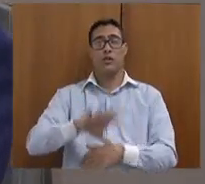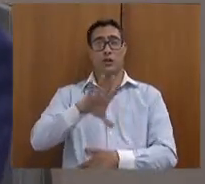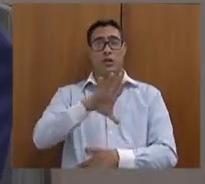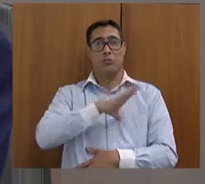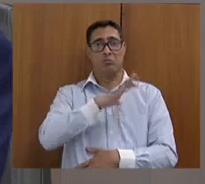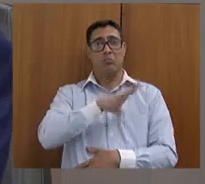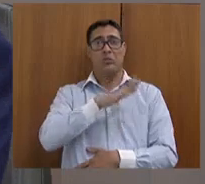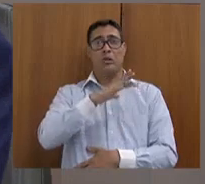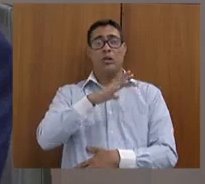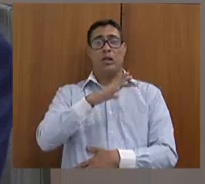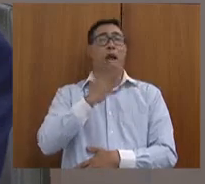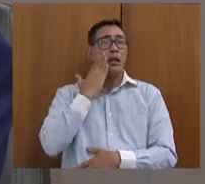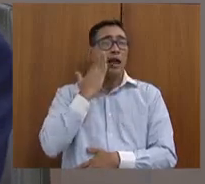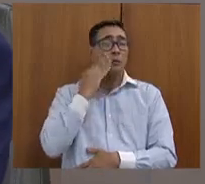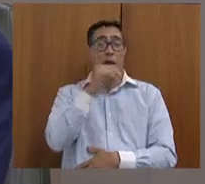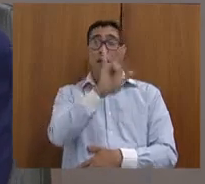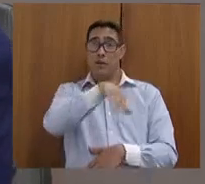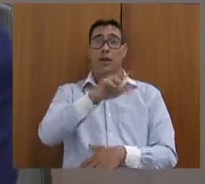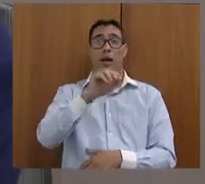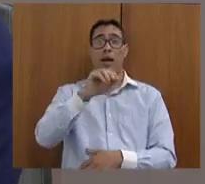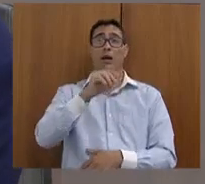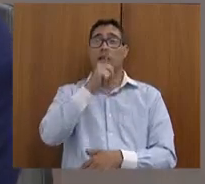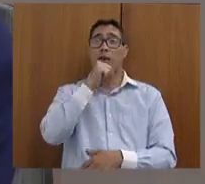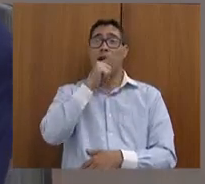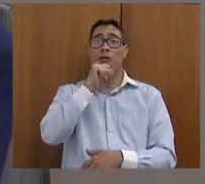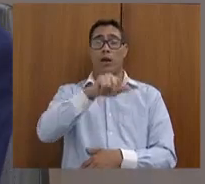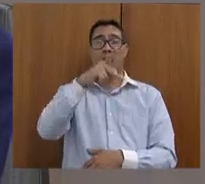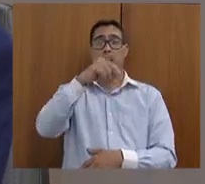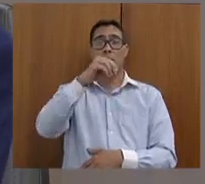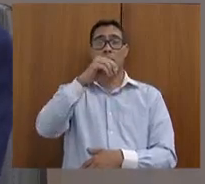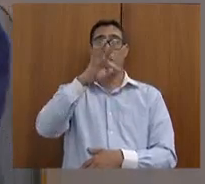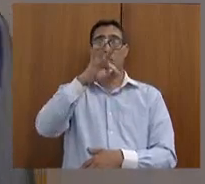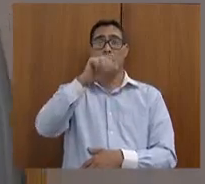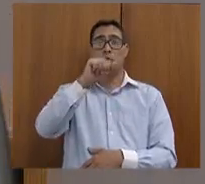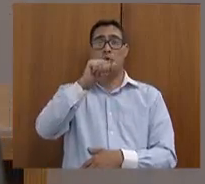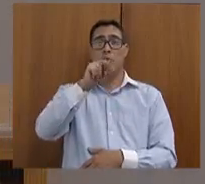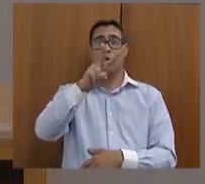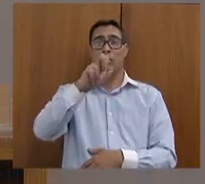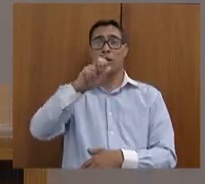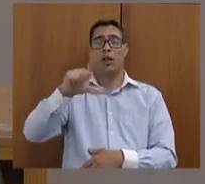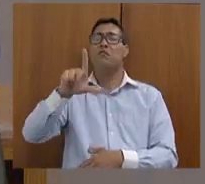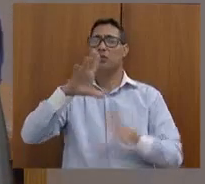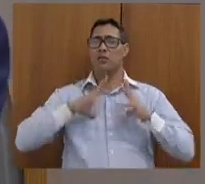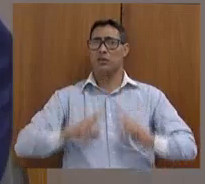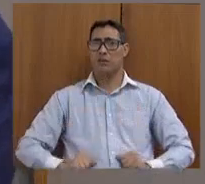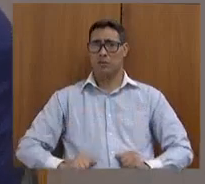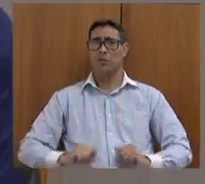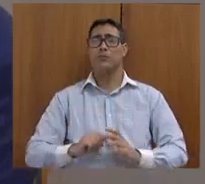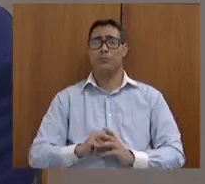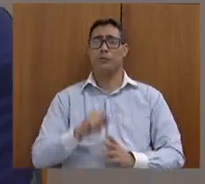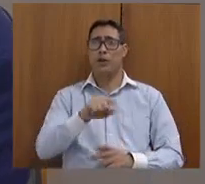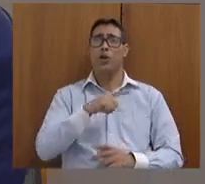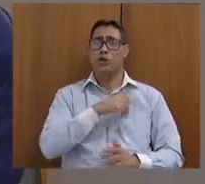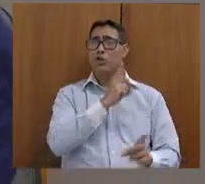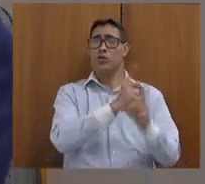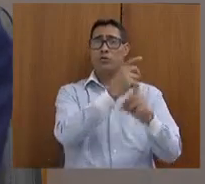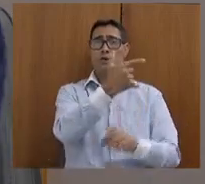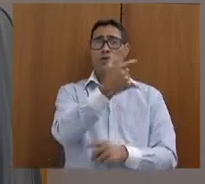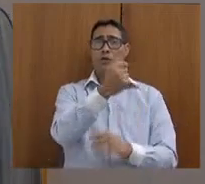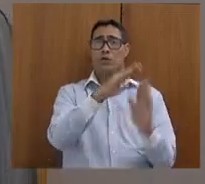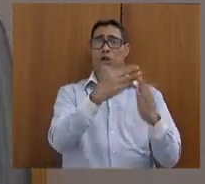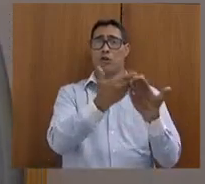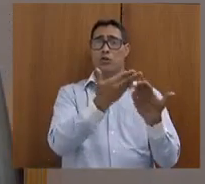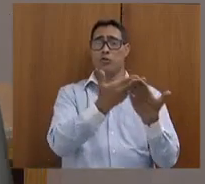saber se a água é potável é isso que a gente está trabalhando nessa linha Então hoje nós identificamos 20 escolas no estado